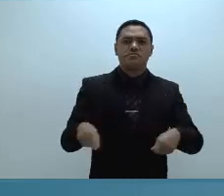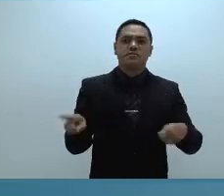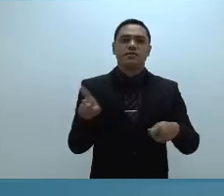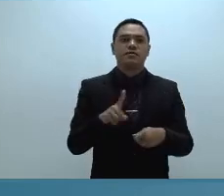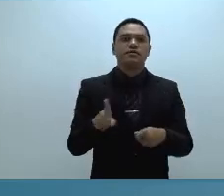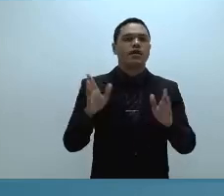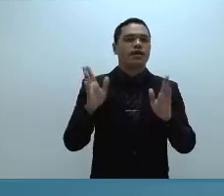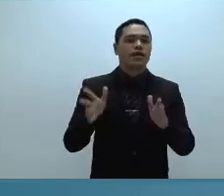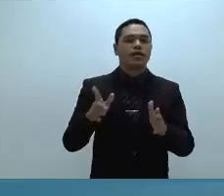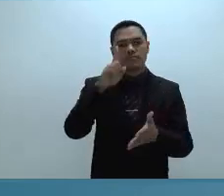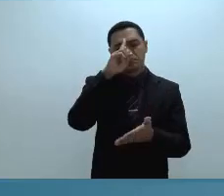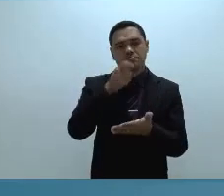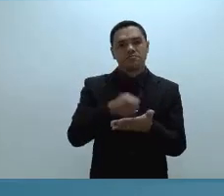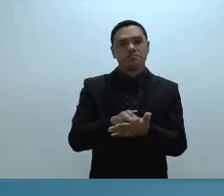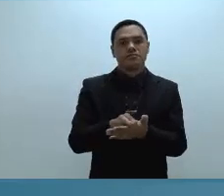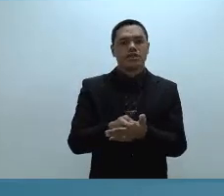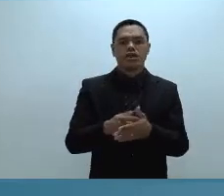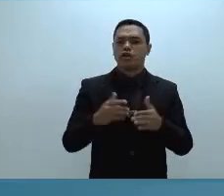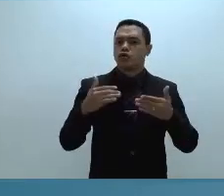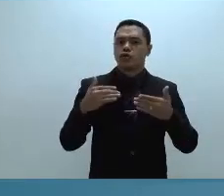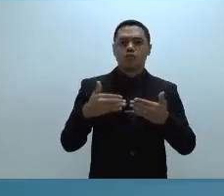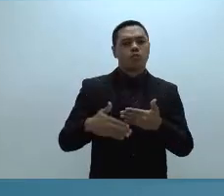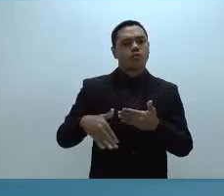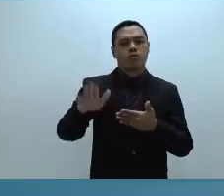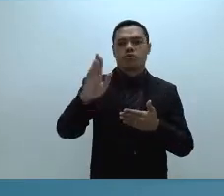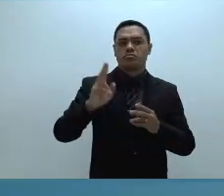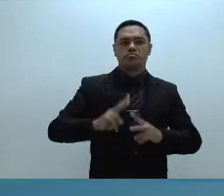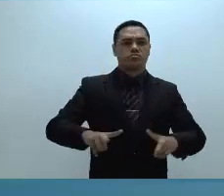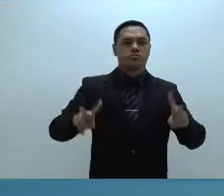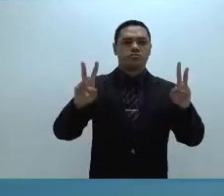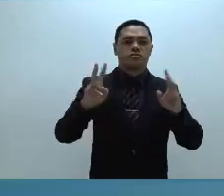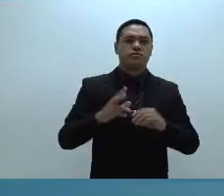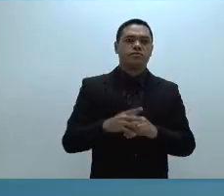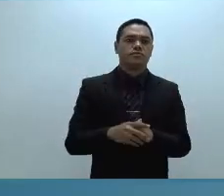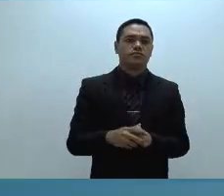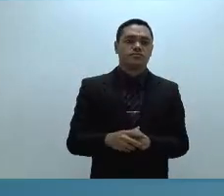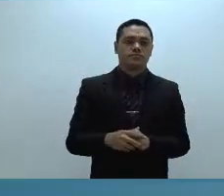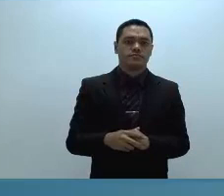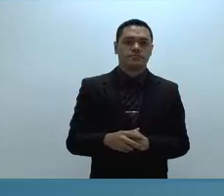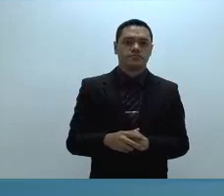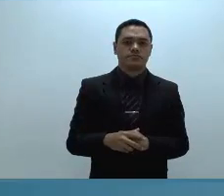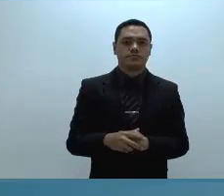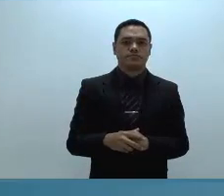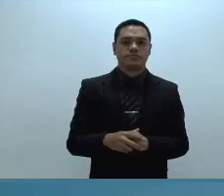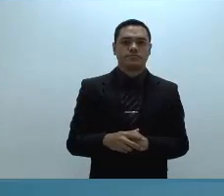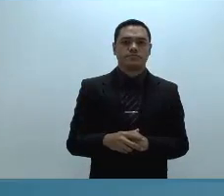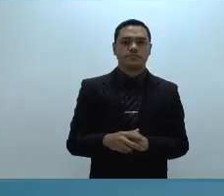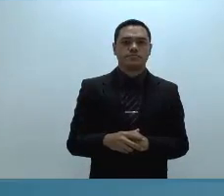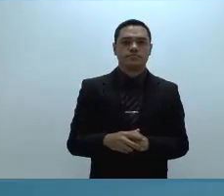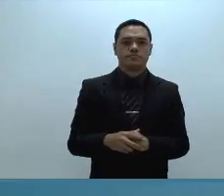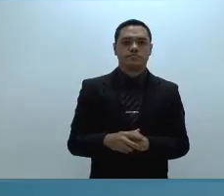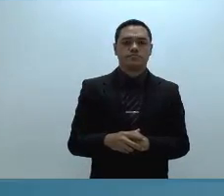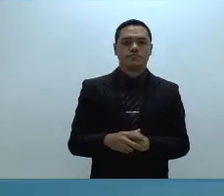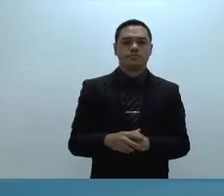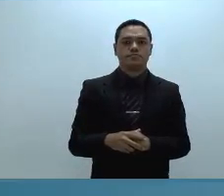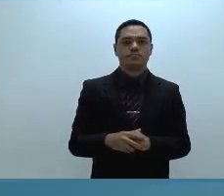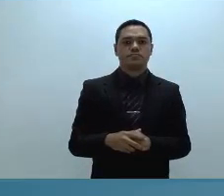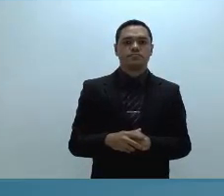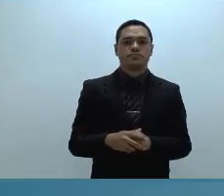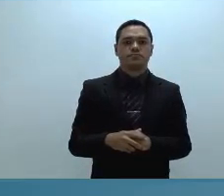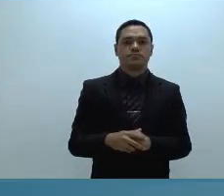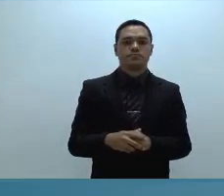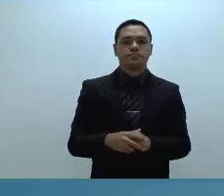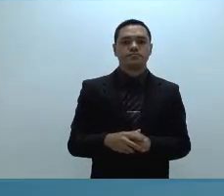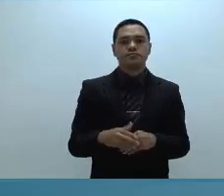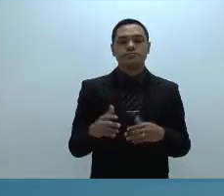apenas dar prosseguimento e cumprir o acordo da continuidade em execução. E só para,